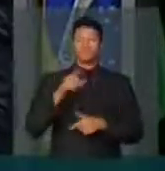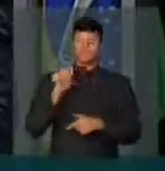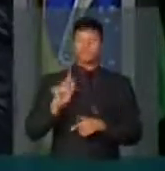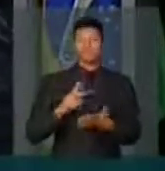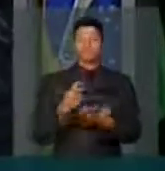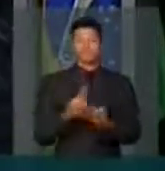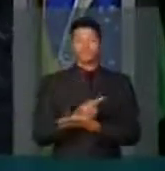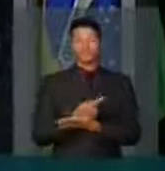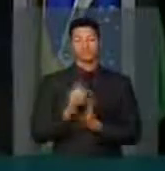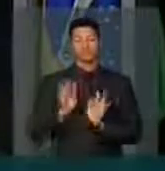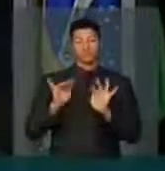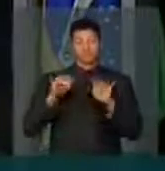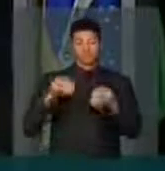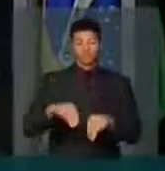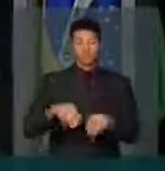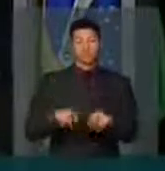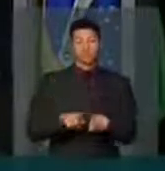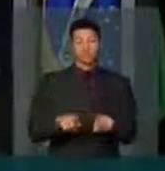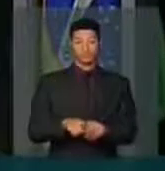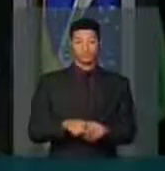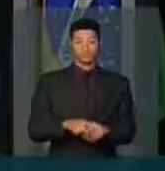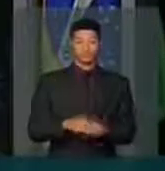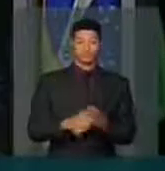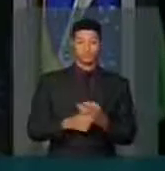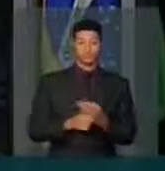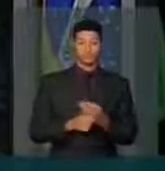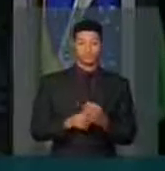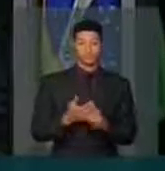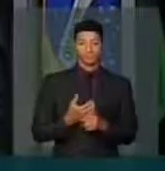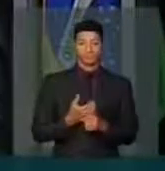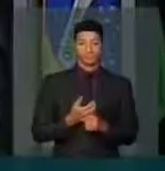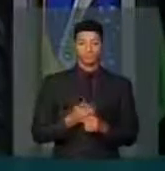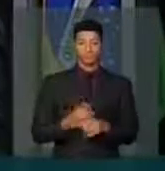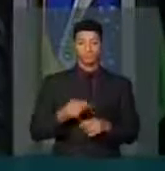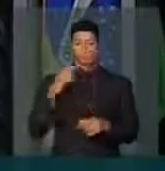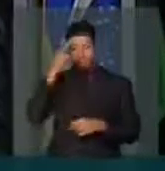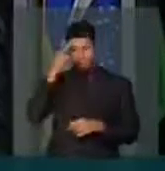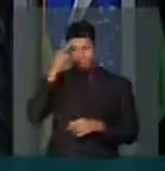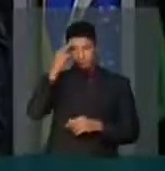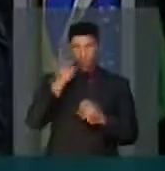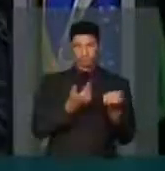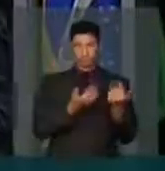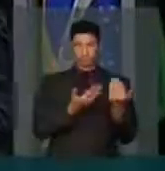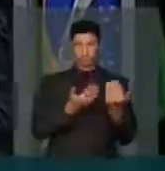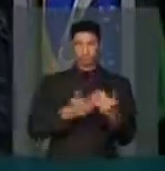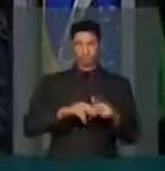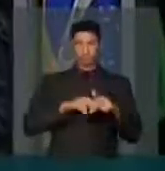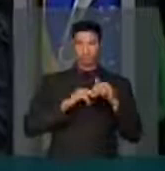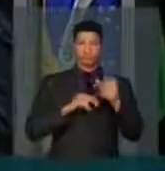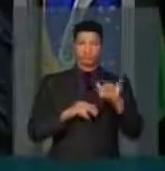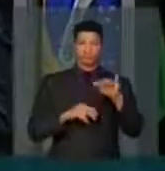acontece. No fim, acabando, mutilando sonhos de vários jovens, através do